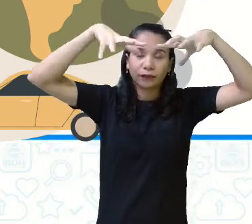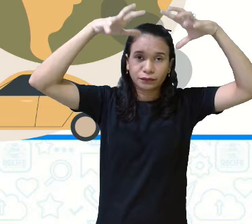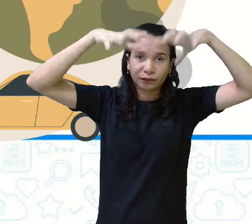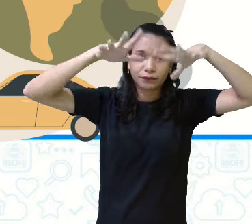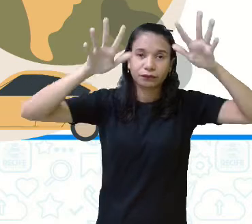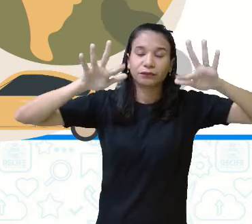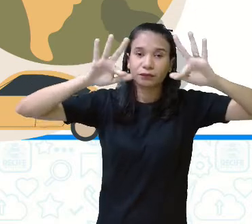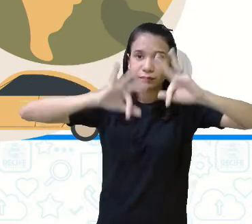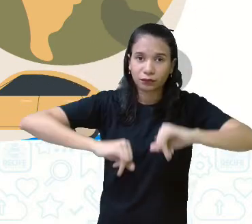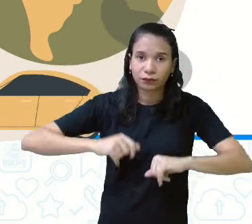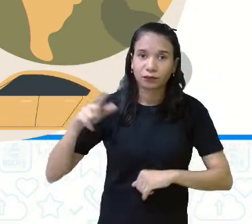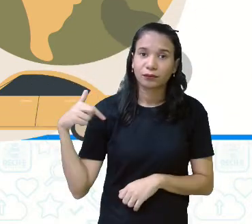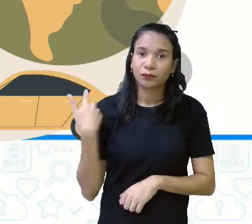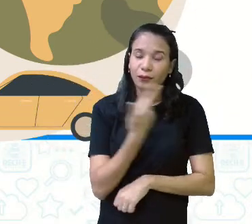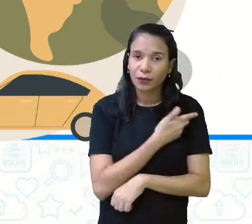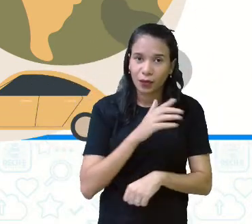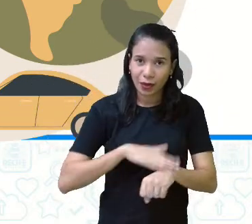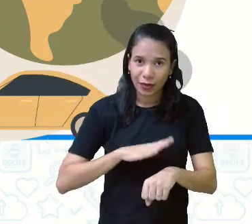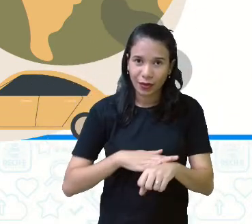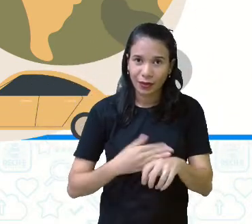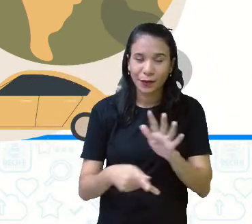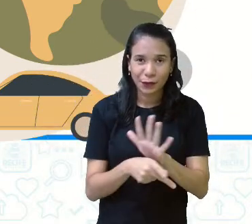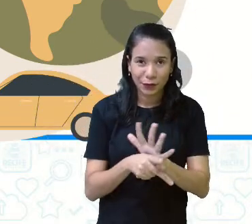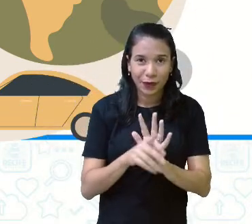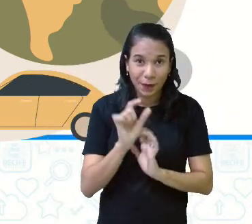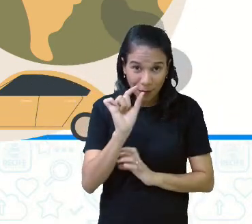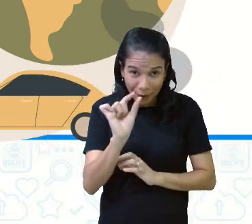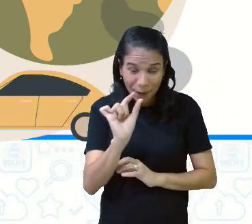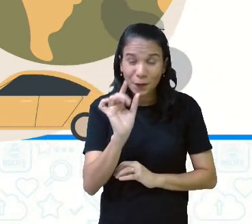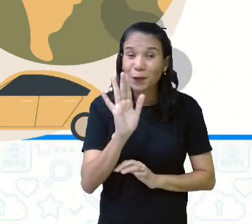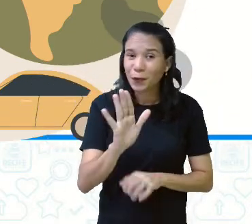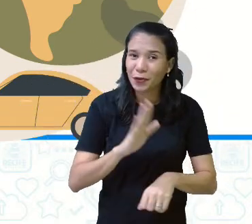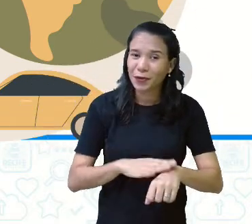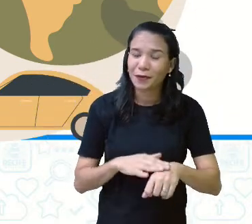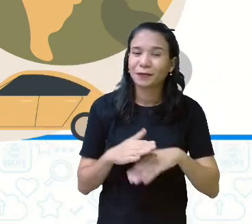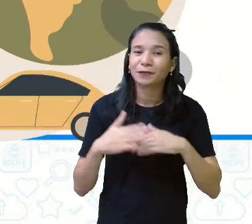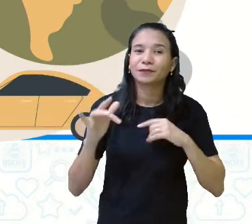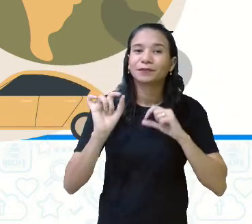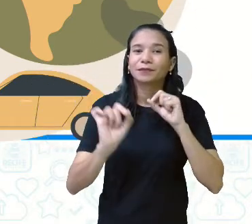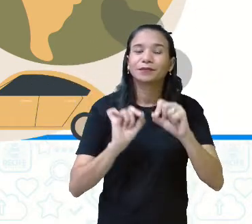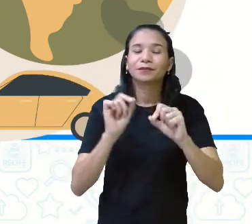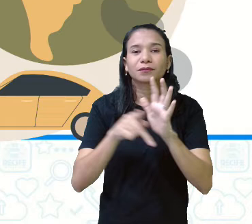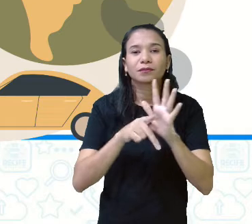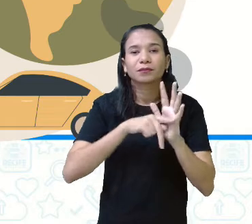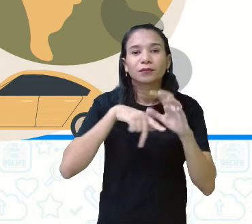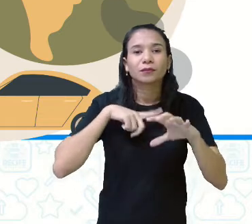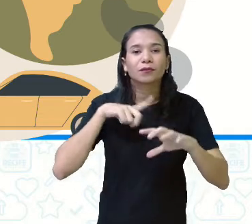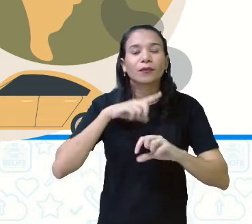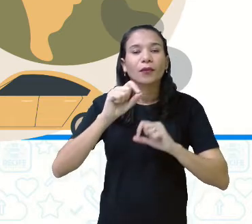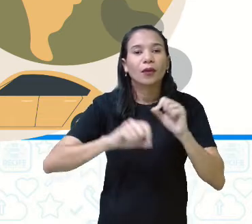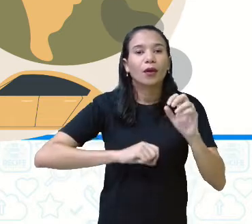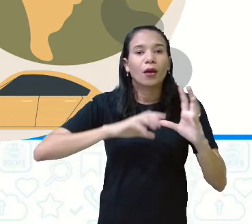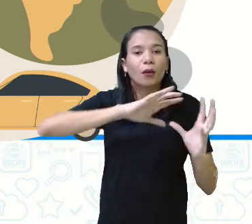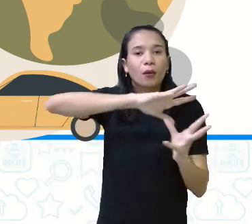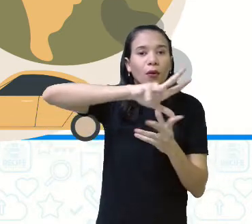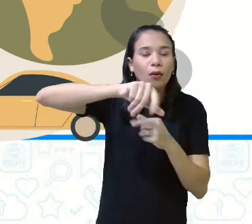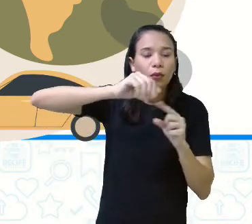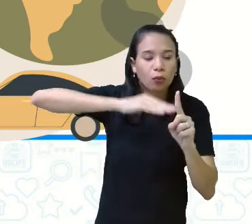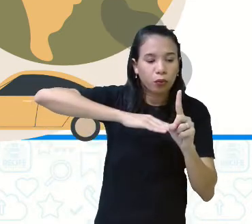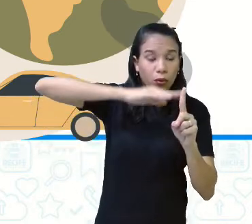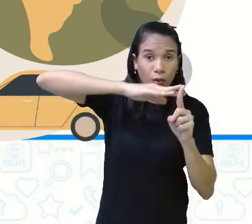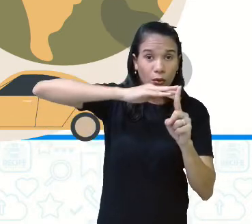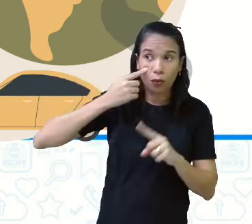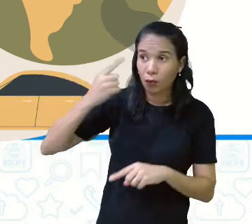Para finalizar, que já estão me dando um tchauzinho aqui, mas só um minutinho, o que é o efeito estufa? O Sol, veja